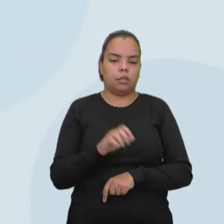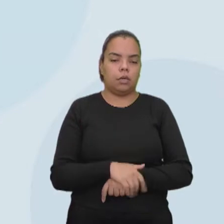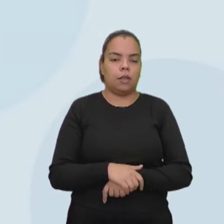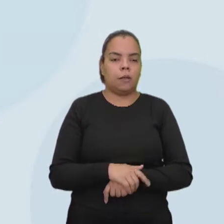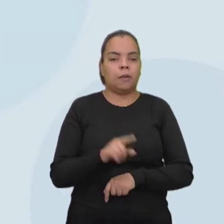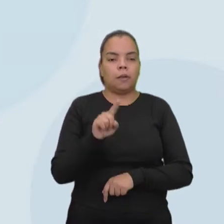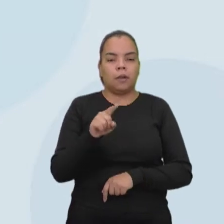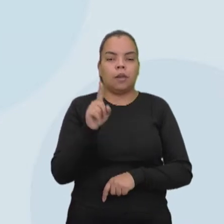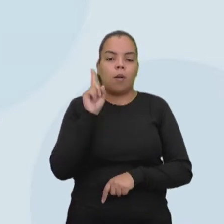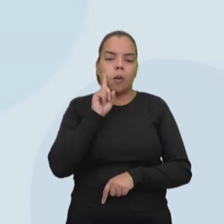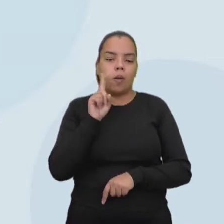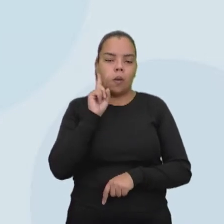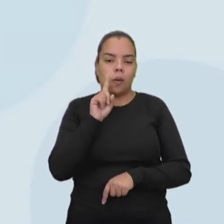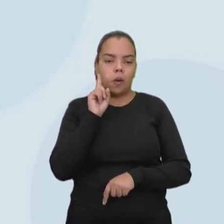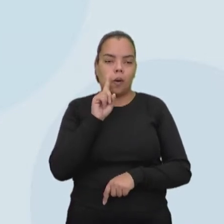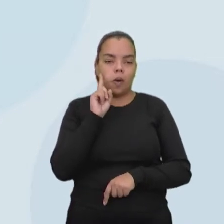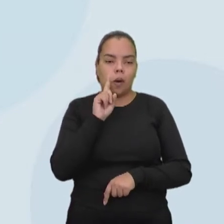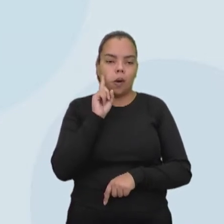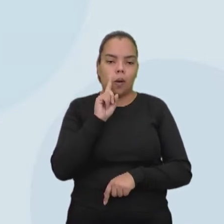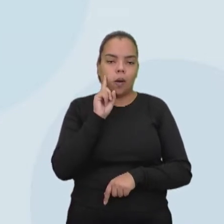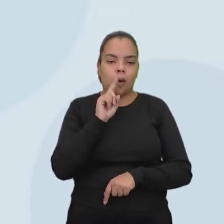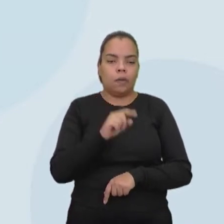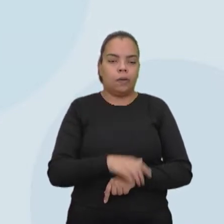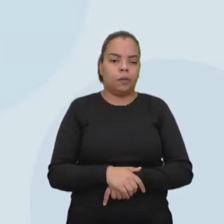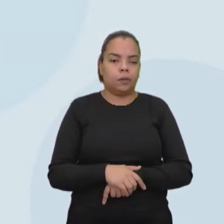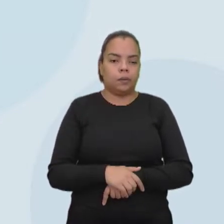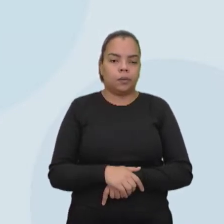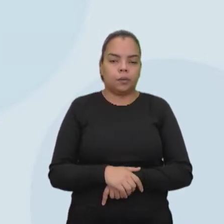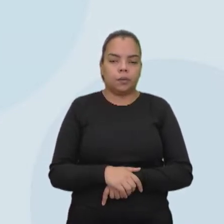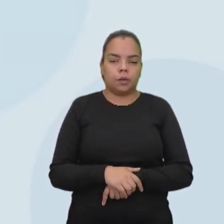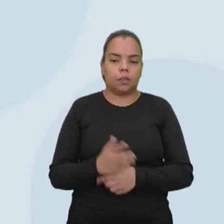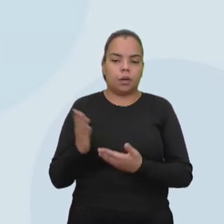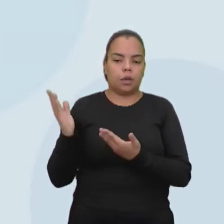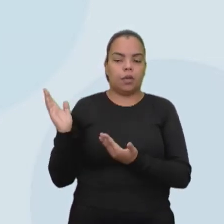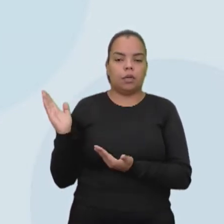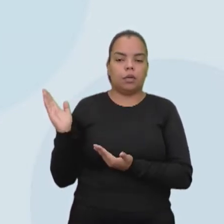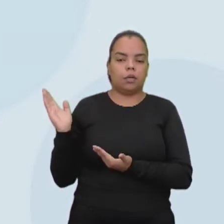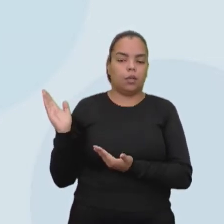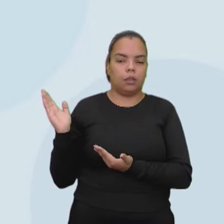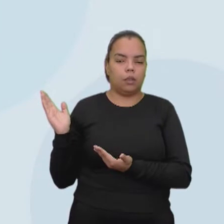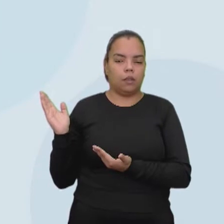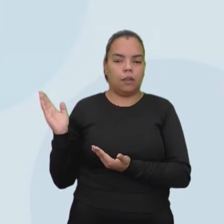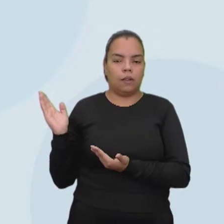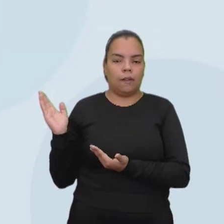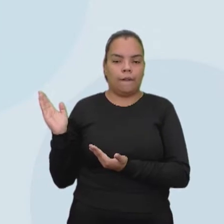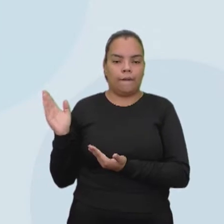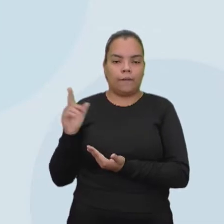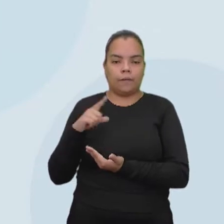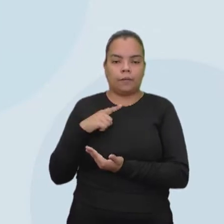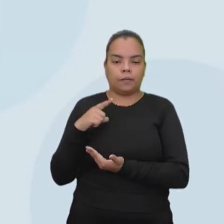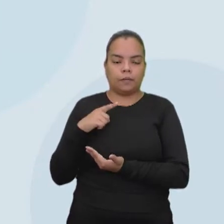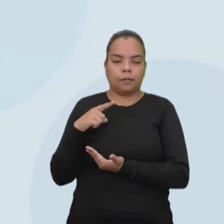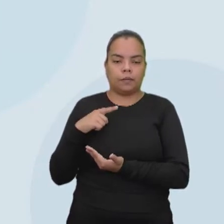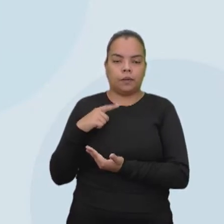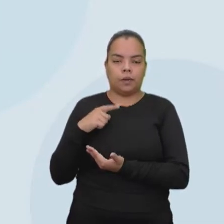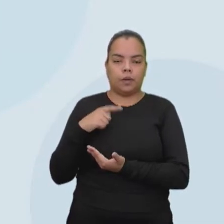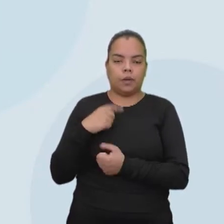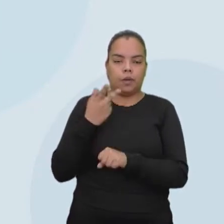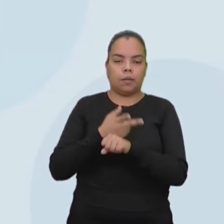Estados Unidos, em Cumberland Plateau. Tá aí, tá aí. Então a gente vê essas formações aí, né, de